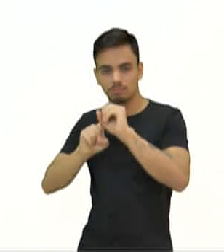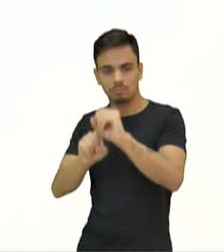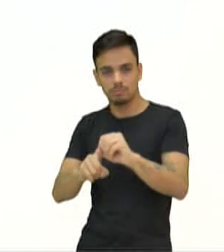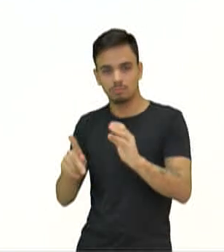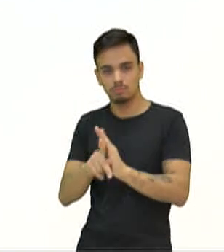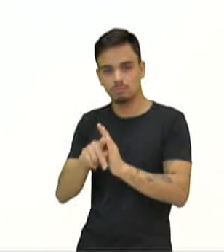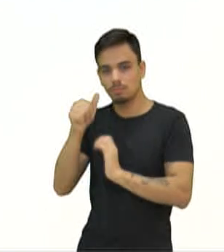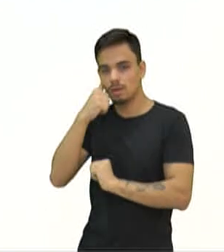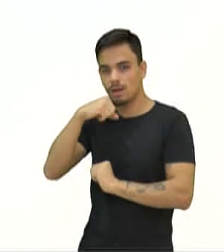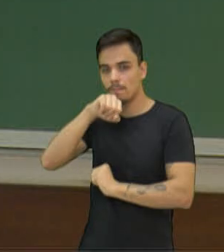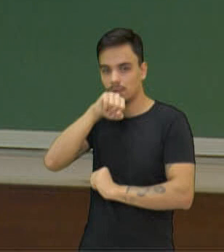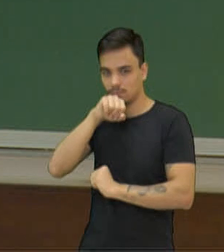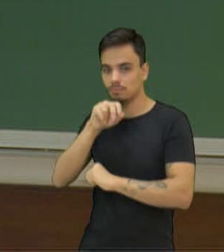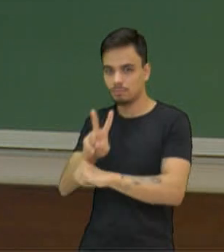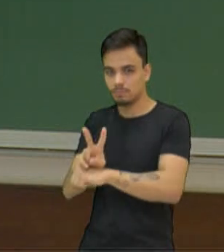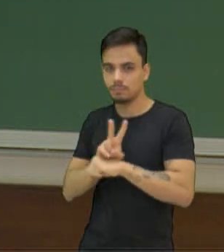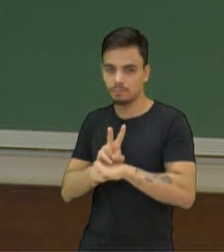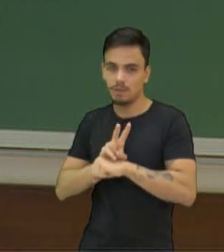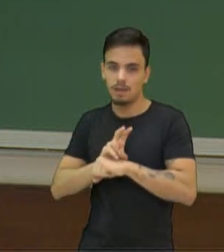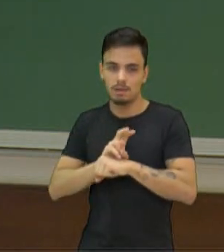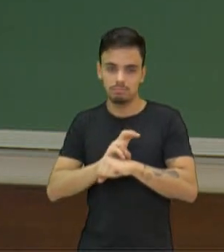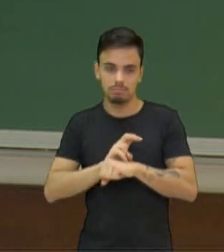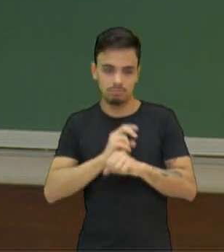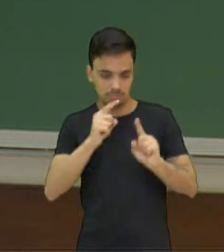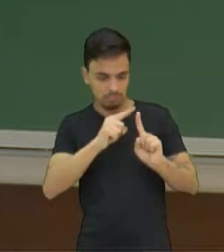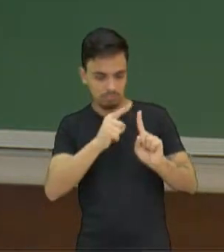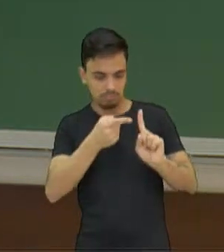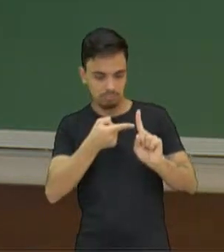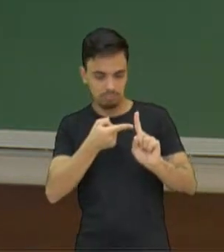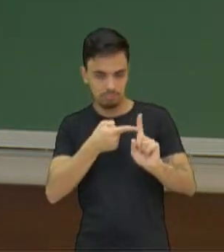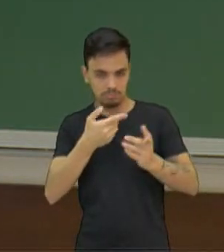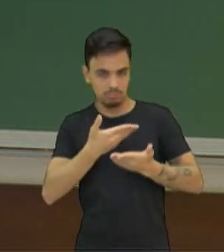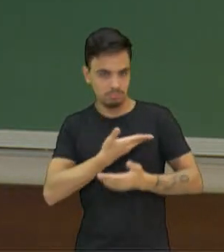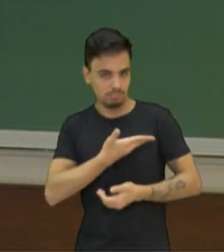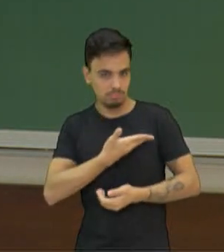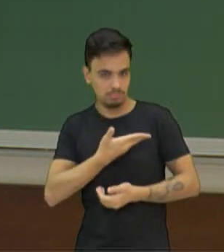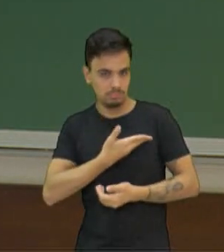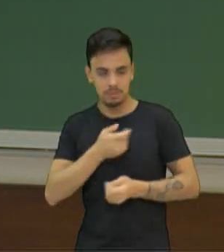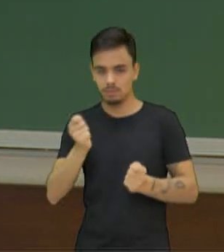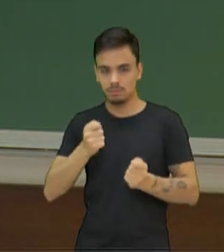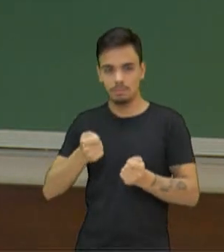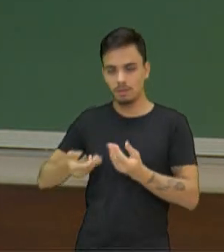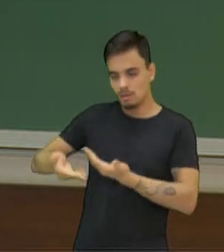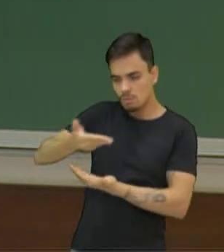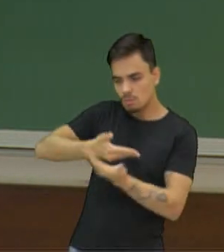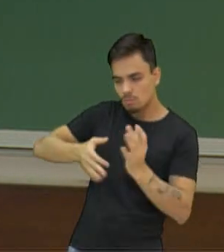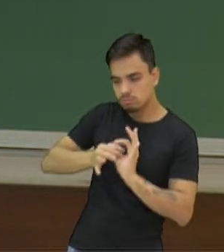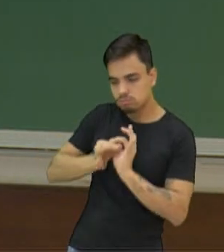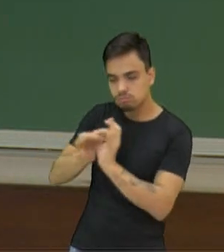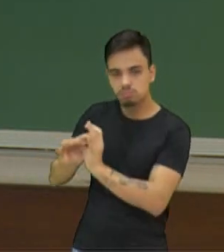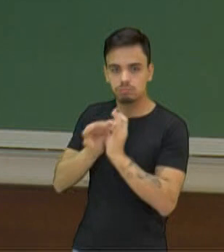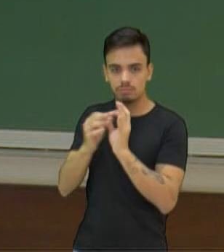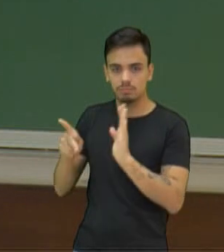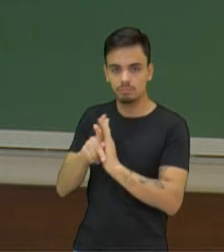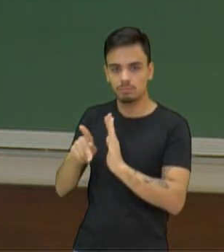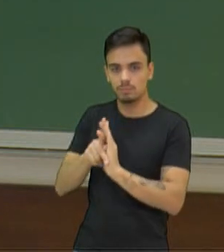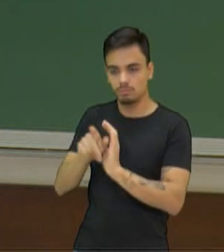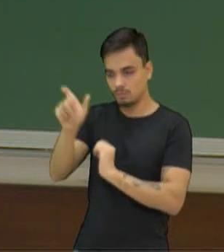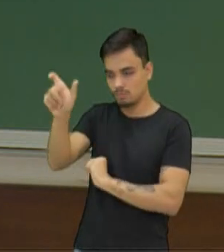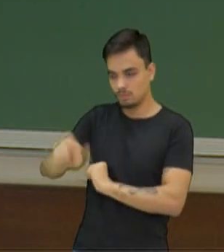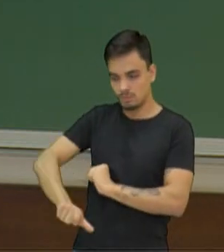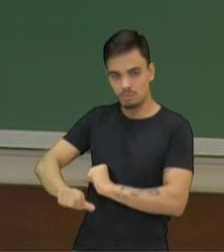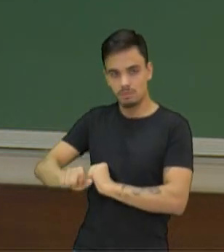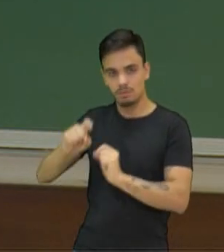gente comentou, a barriga solidária, Porque não podemos ter um vínculo com a doadora de óvulos anônima, disse Simon, um